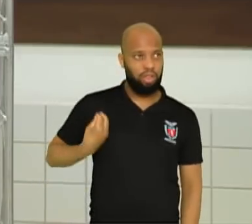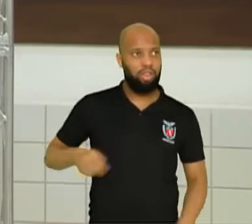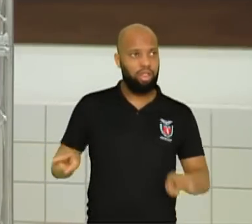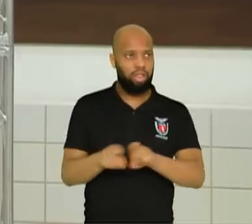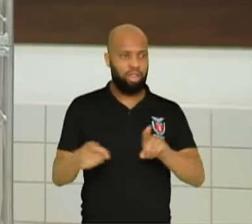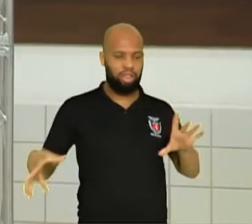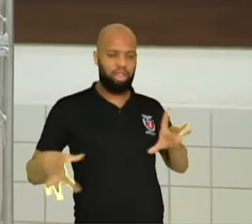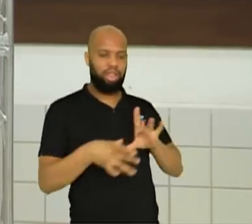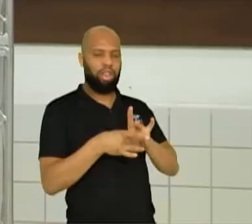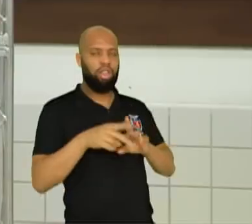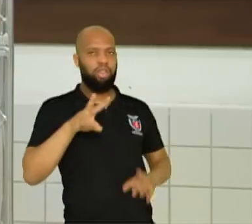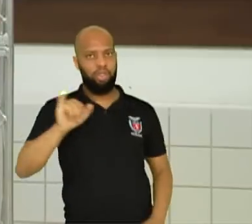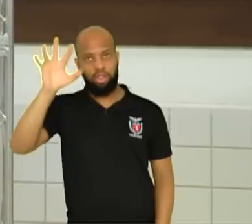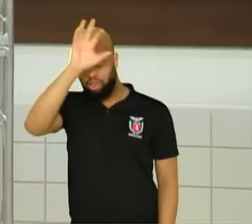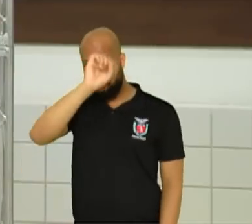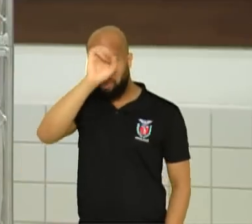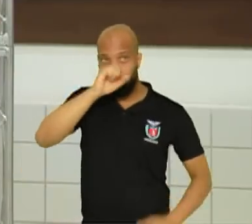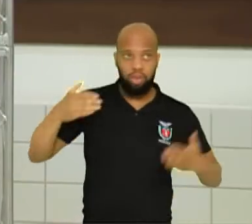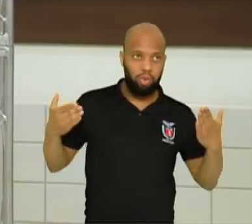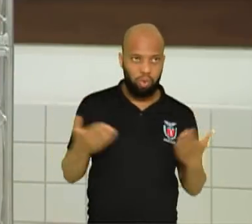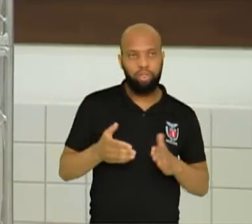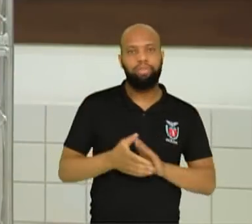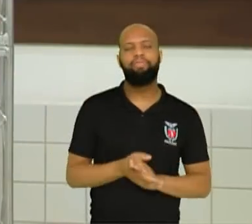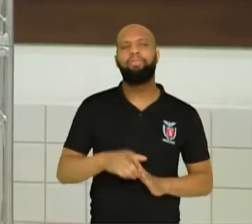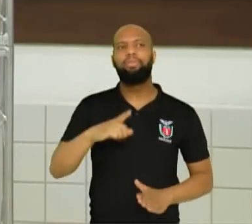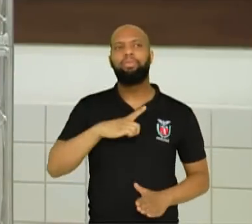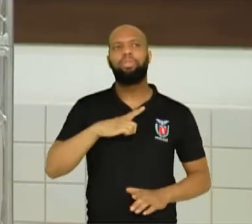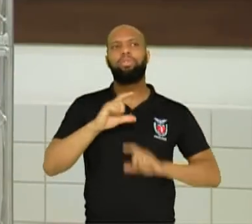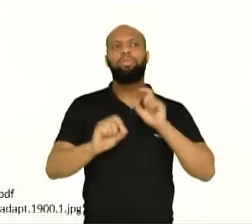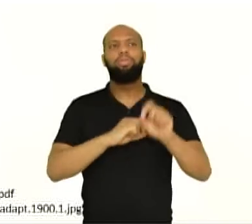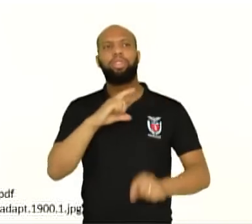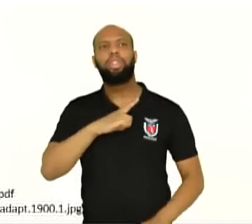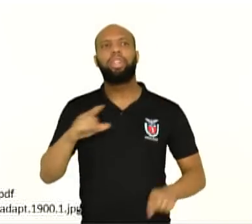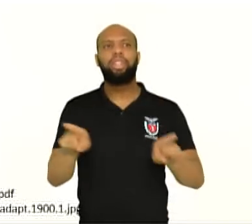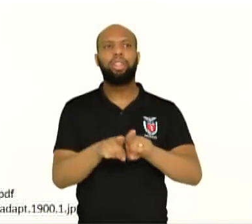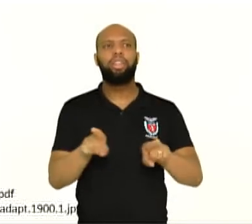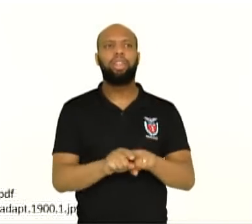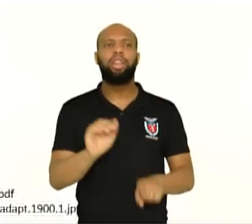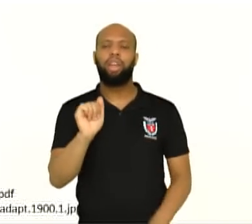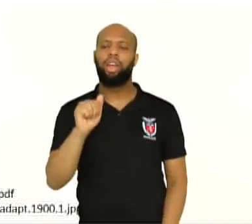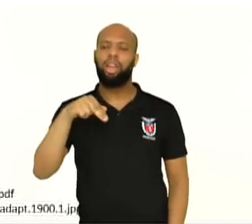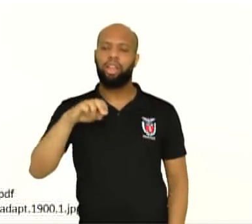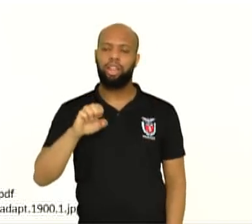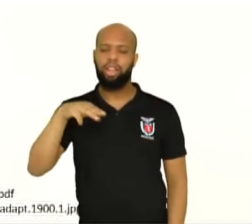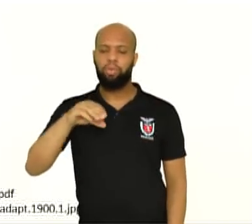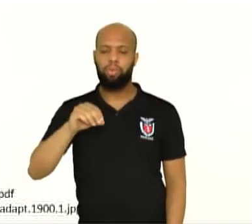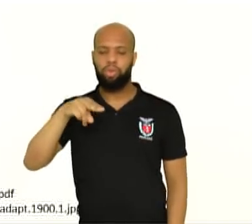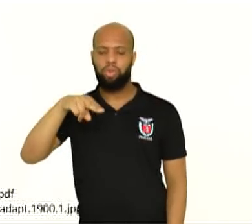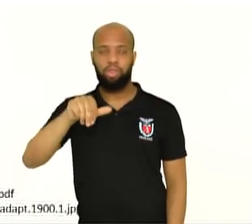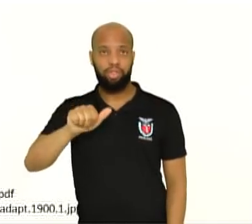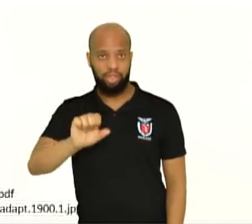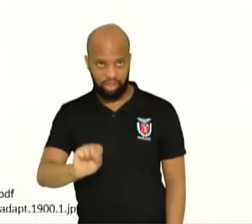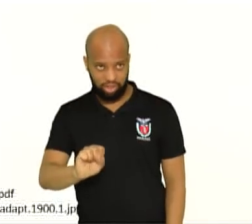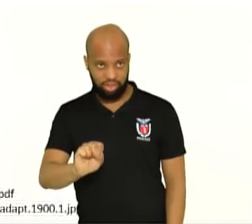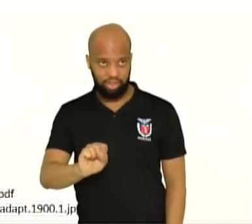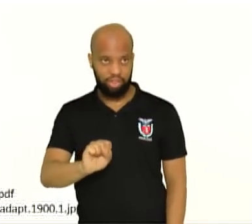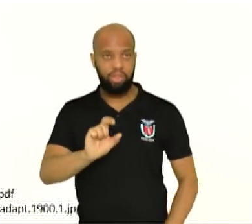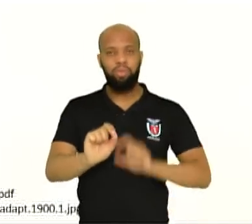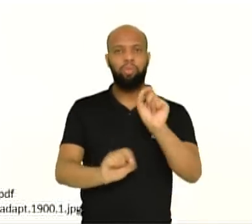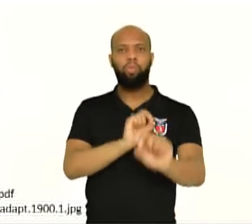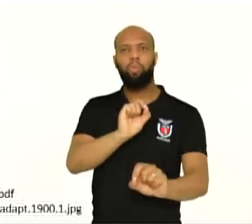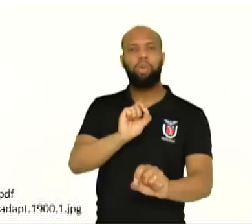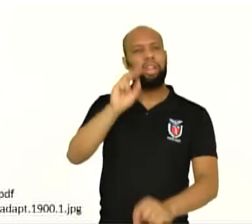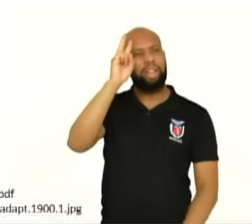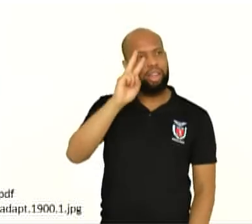gente vai aprender hoje. Além das águas-vivas, nós temos as anêmonas do mar. A anêmona é